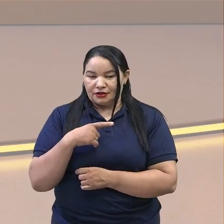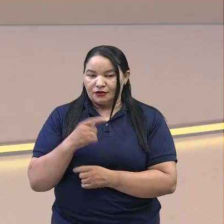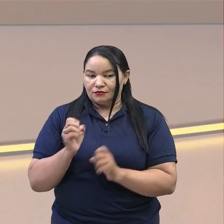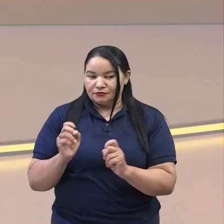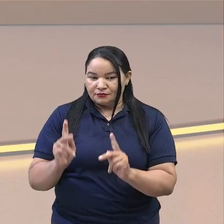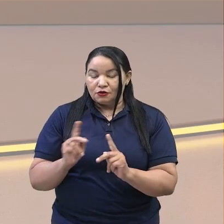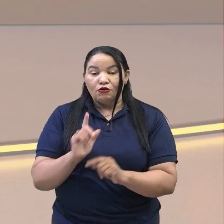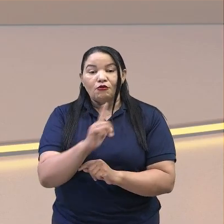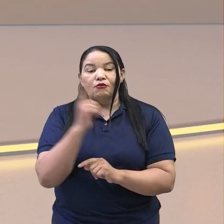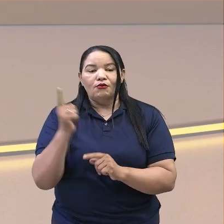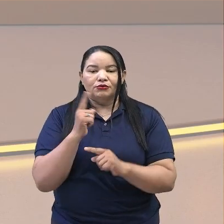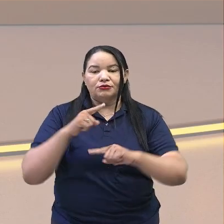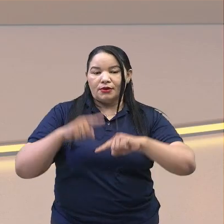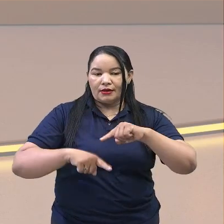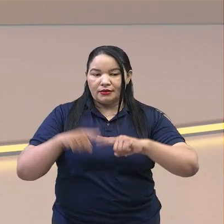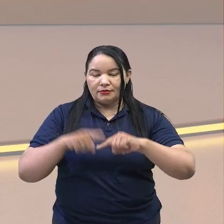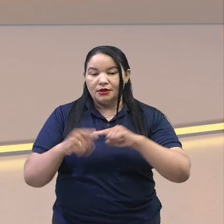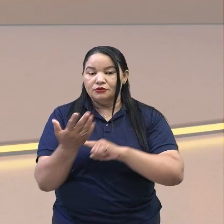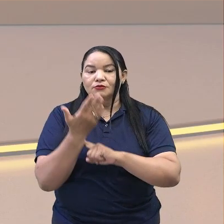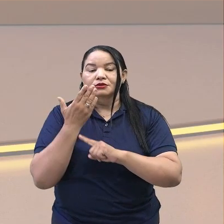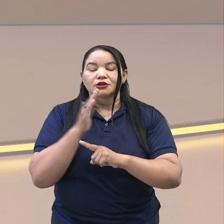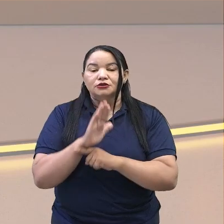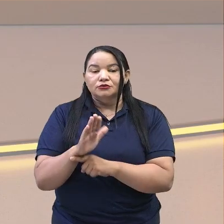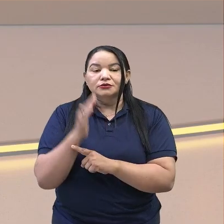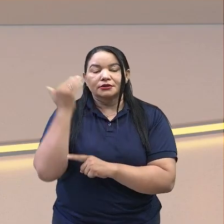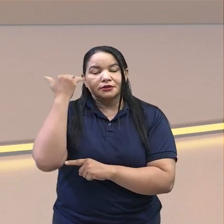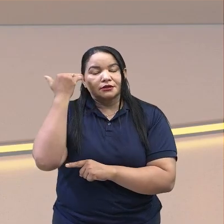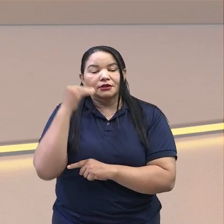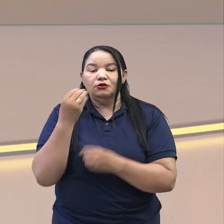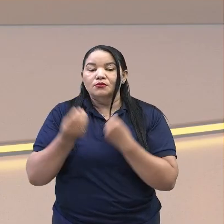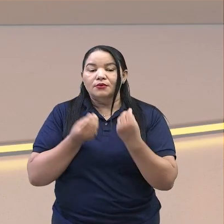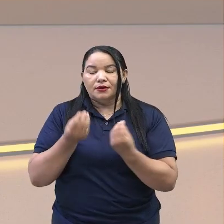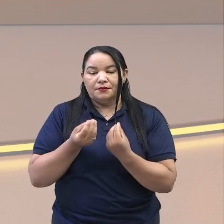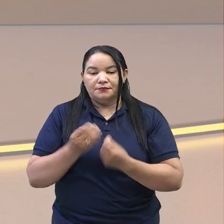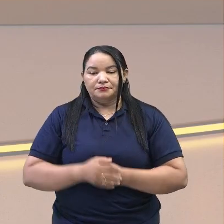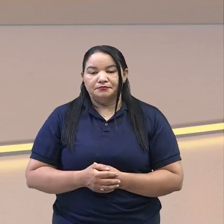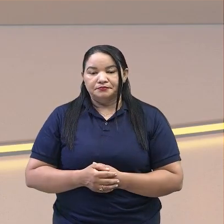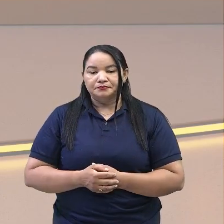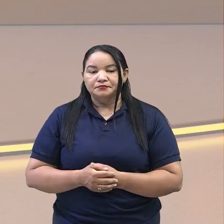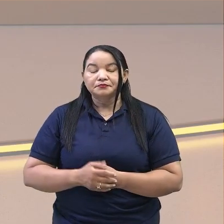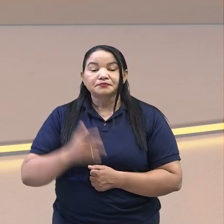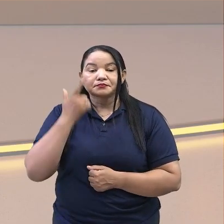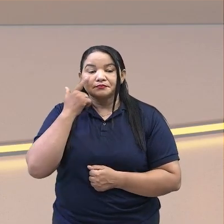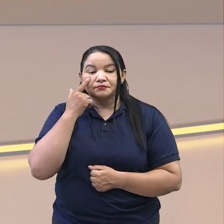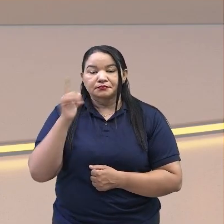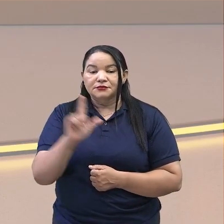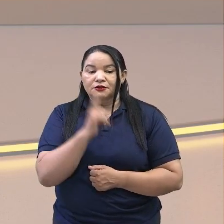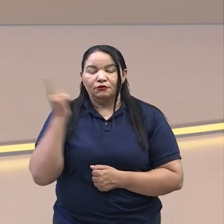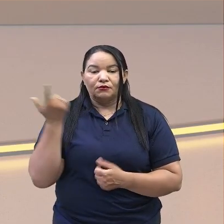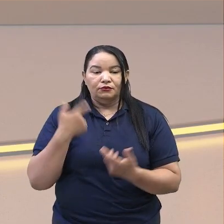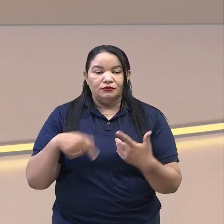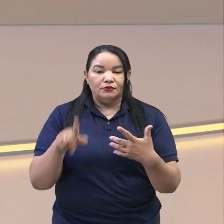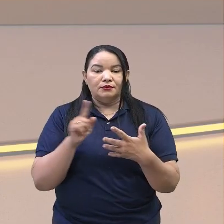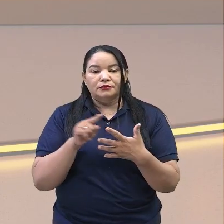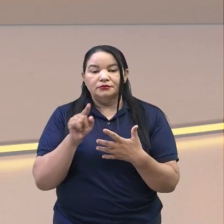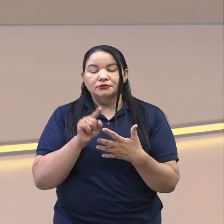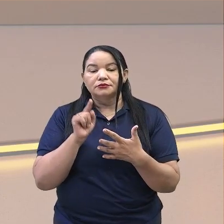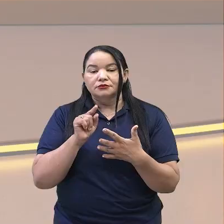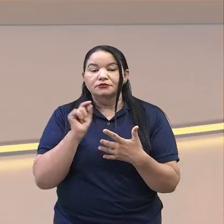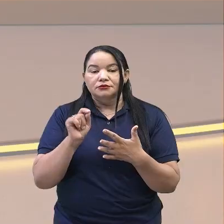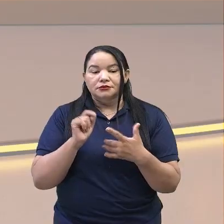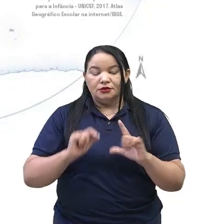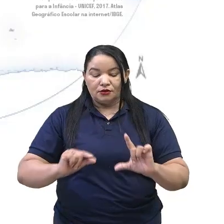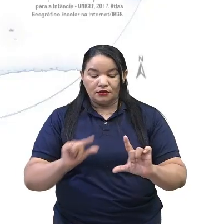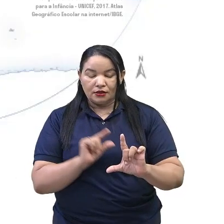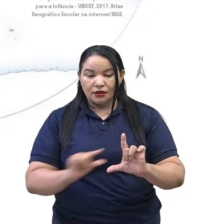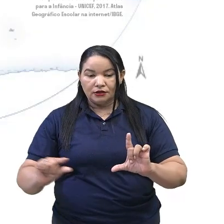outros elementos que ajudam a gente a interpretar esse mapa. E a gente vai ver o próximo elemento, que é a legenda. Acompanhe